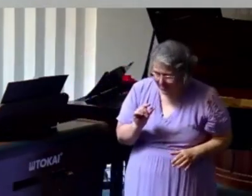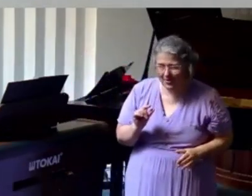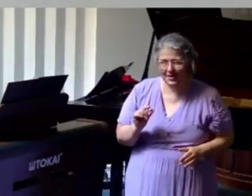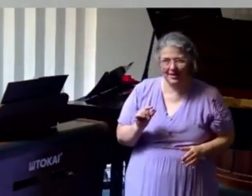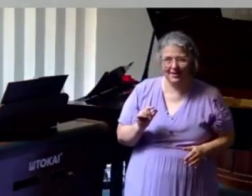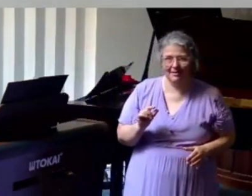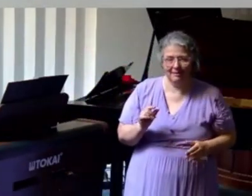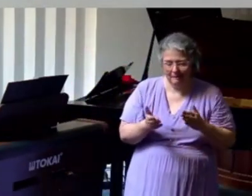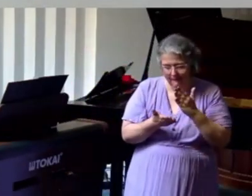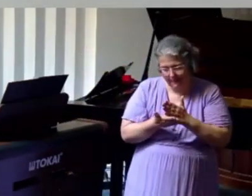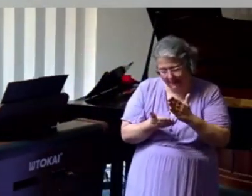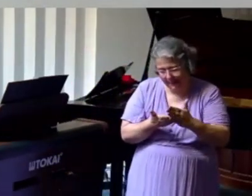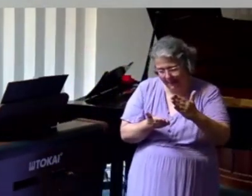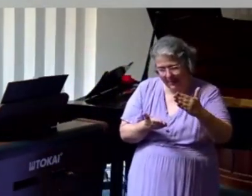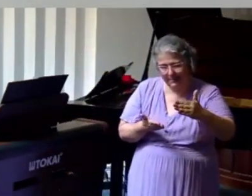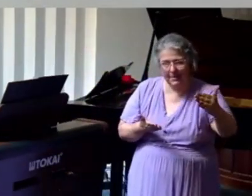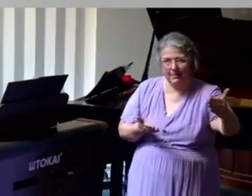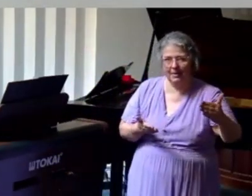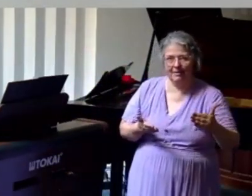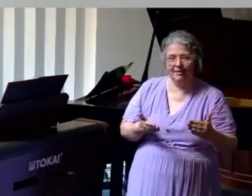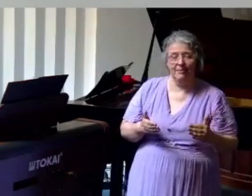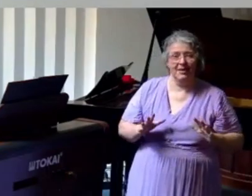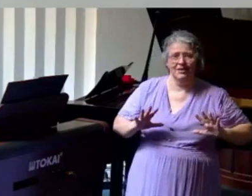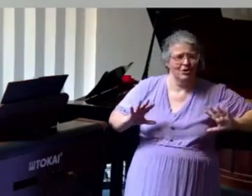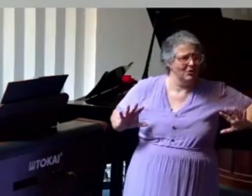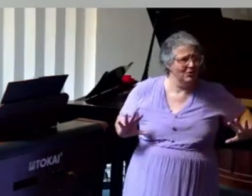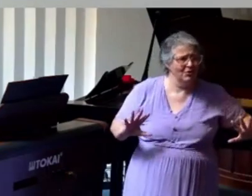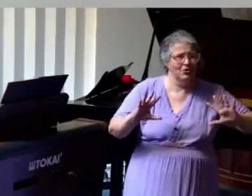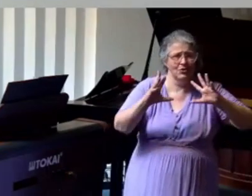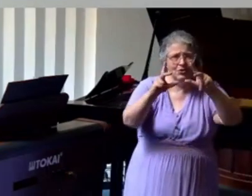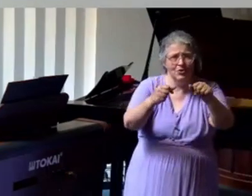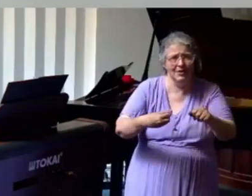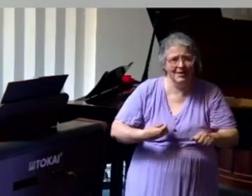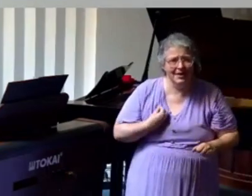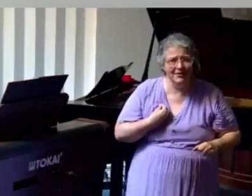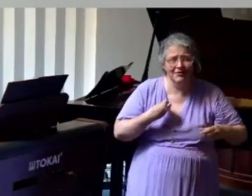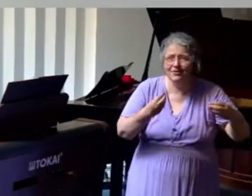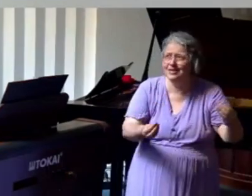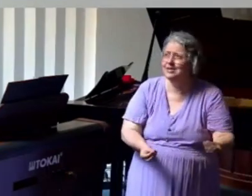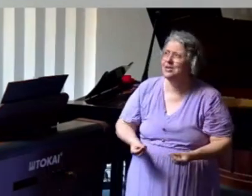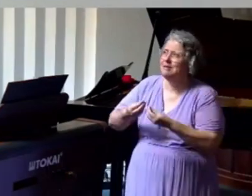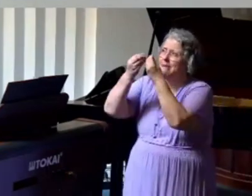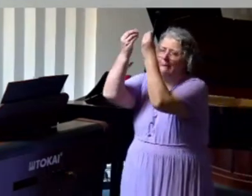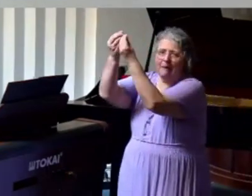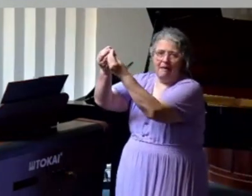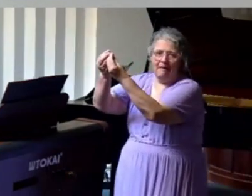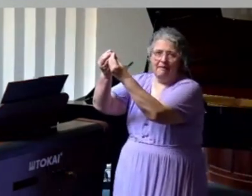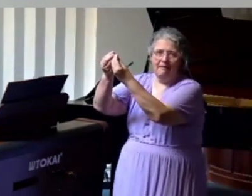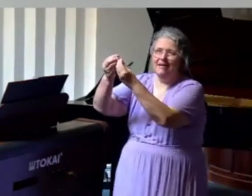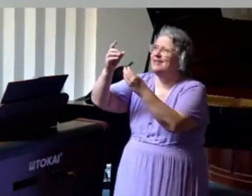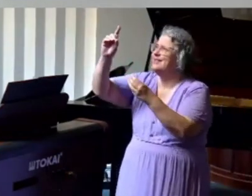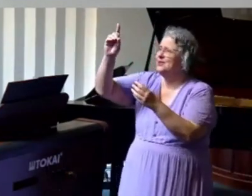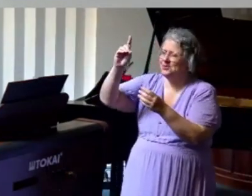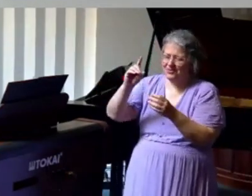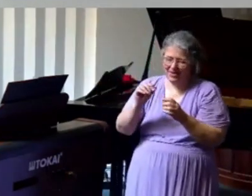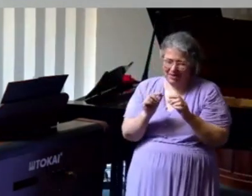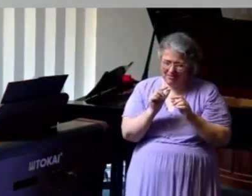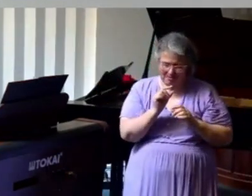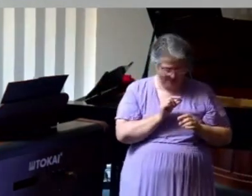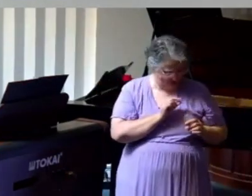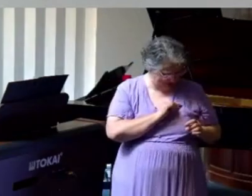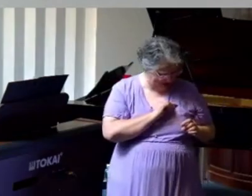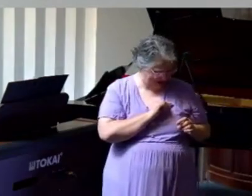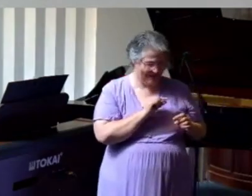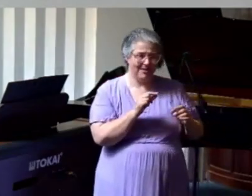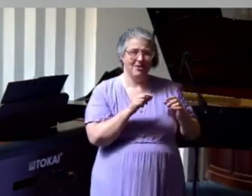vida seja cativa à sua palavra. Deus não está em busca de um lugarzinho pequeno para morar no nosso coração, entre